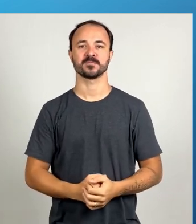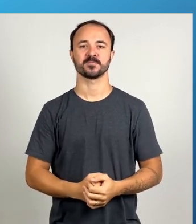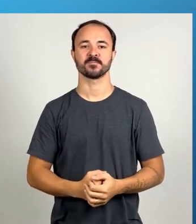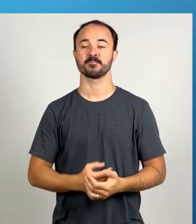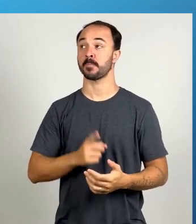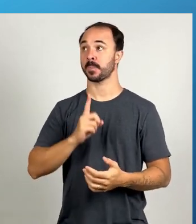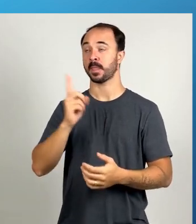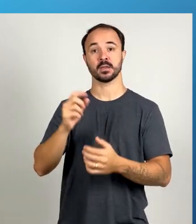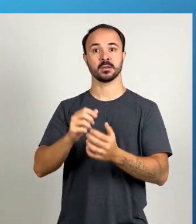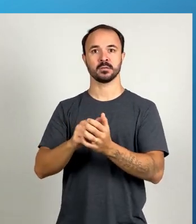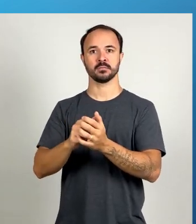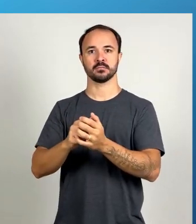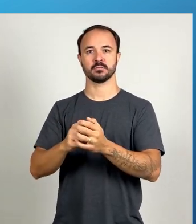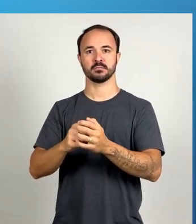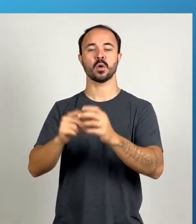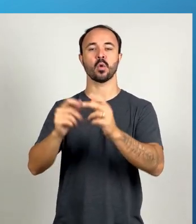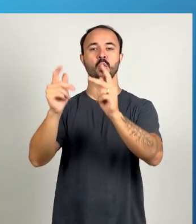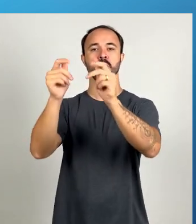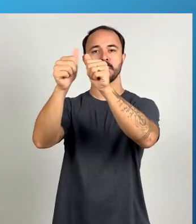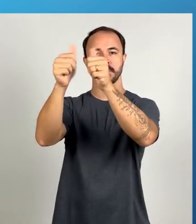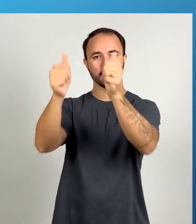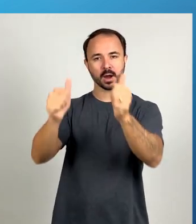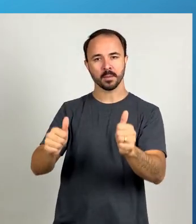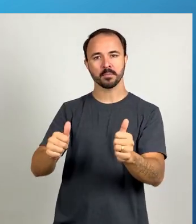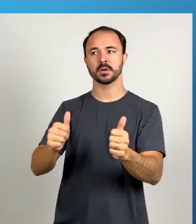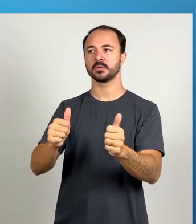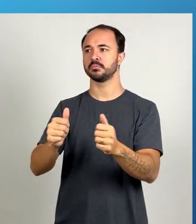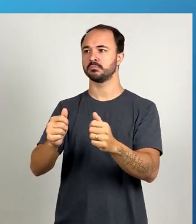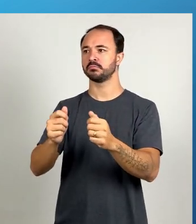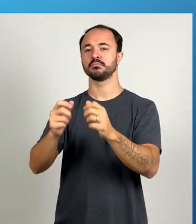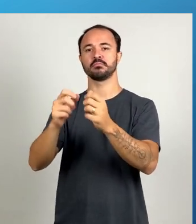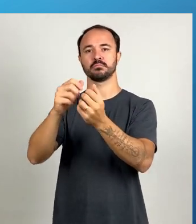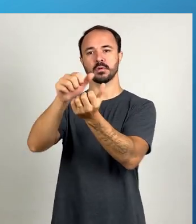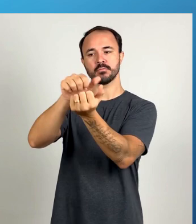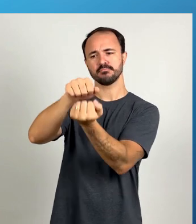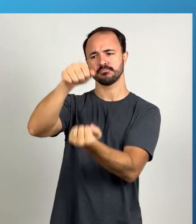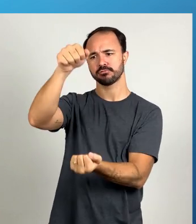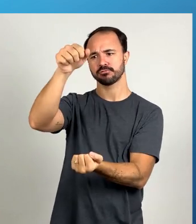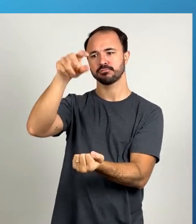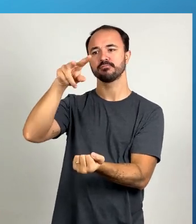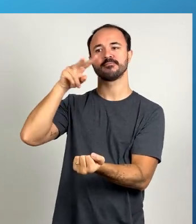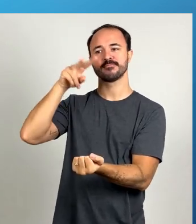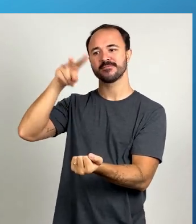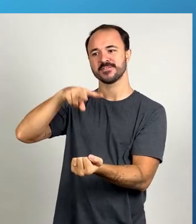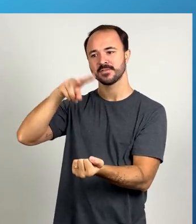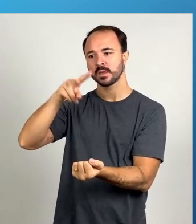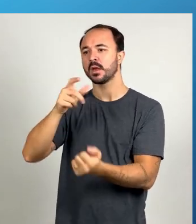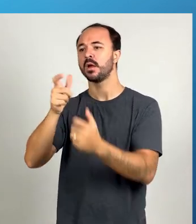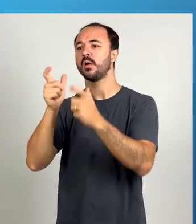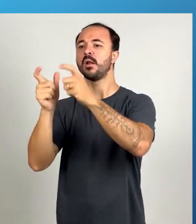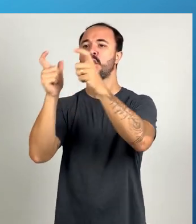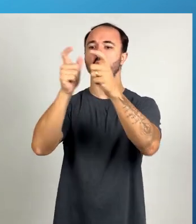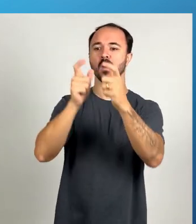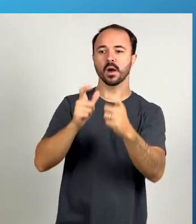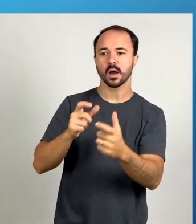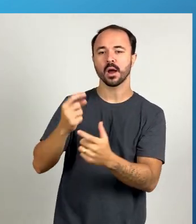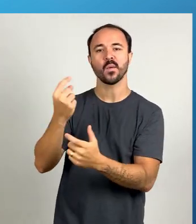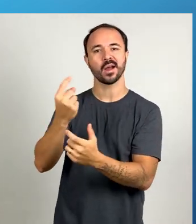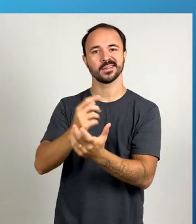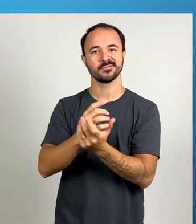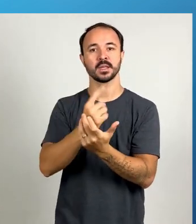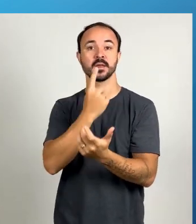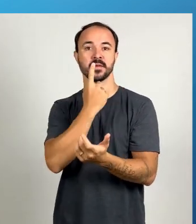Esse mapa mostra para vocês a localização que a gente acabou de aprender. Então, observa aqui. A linha que eu coloquei